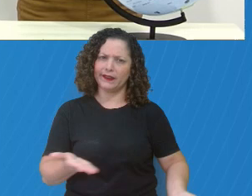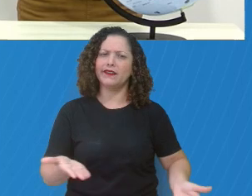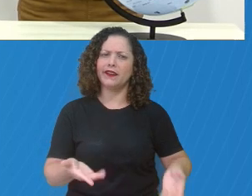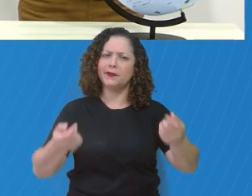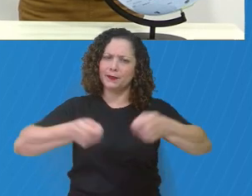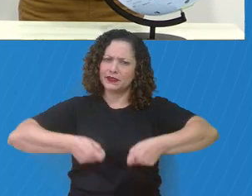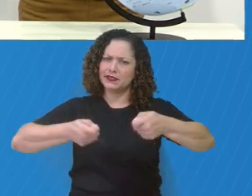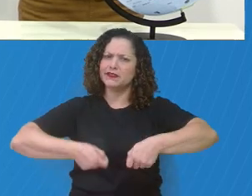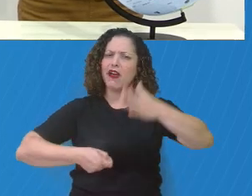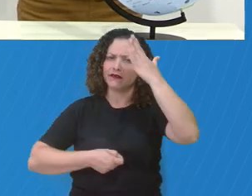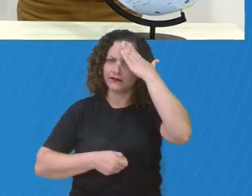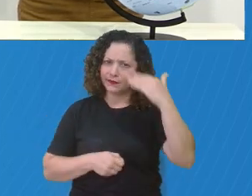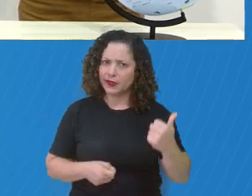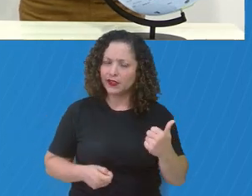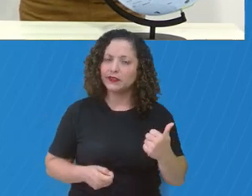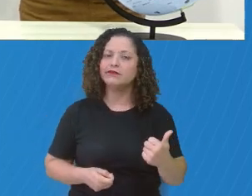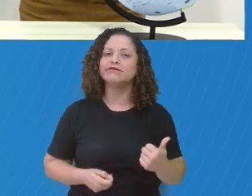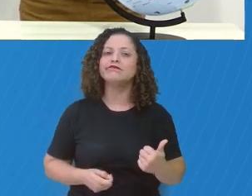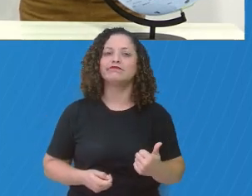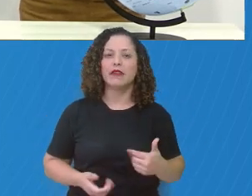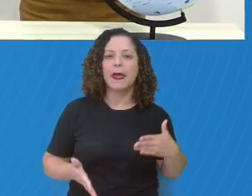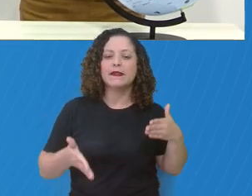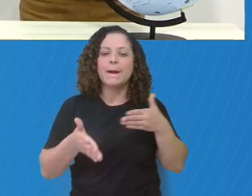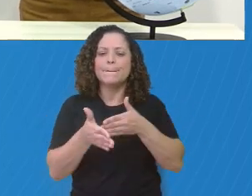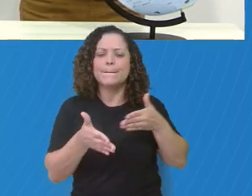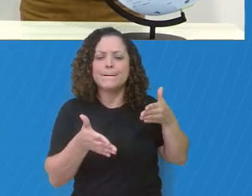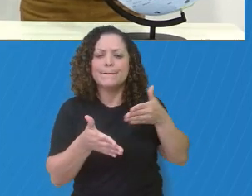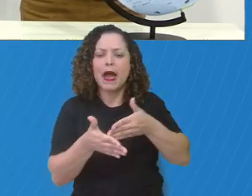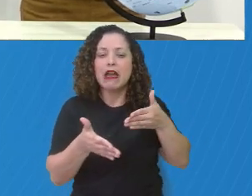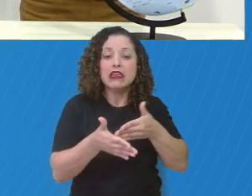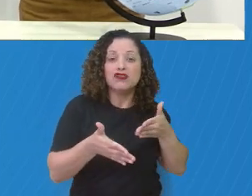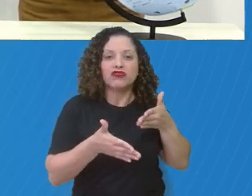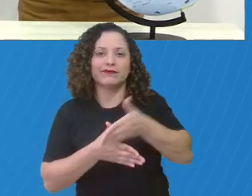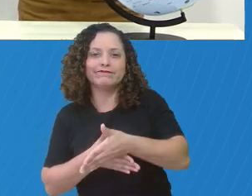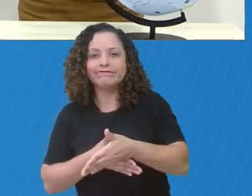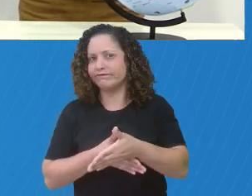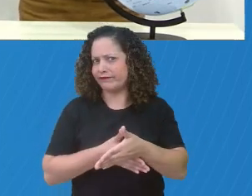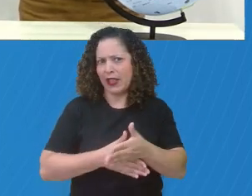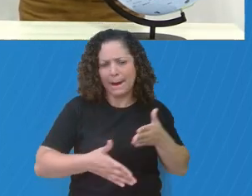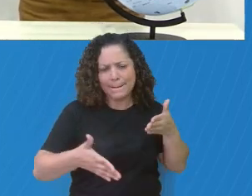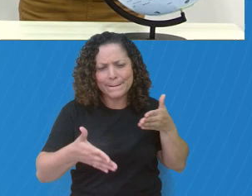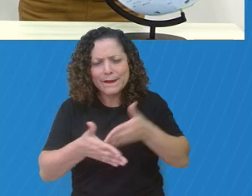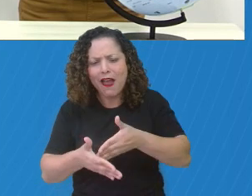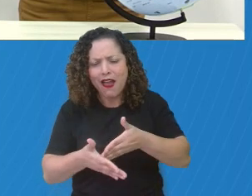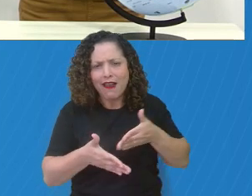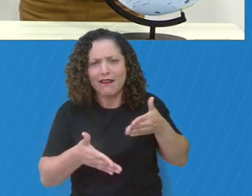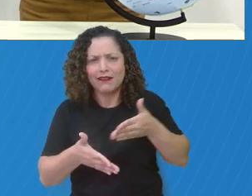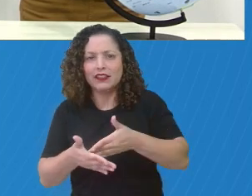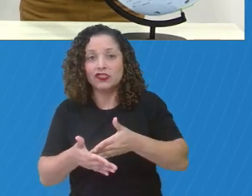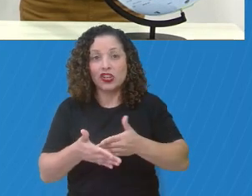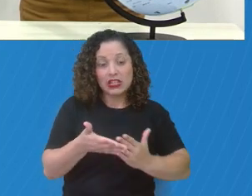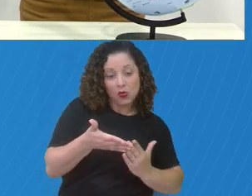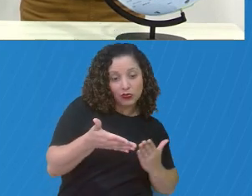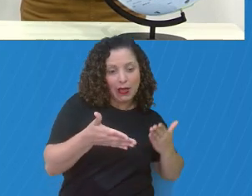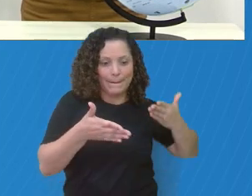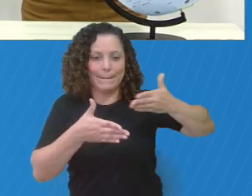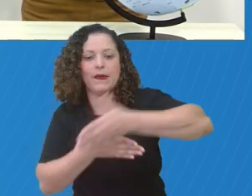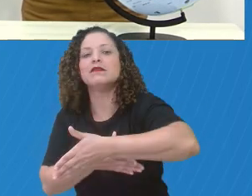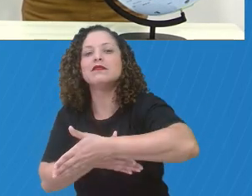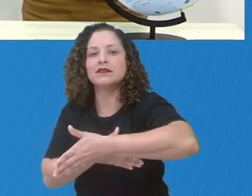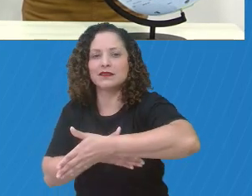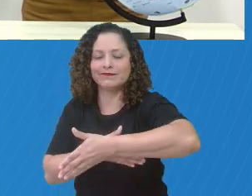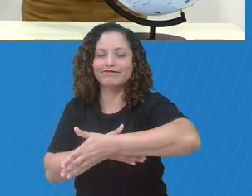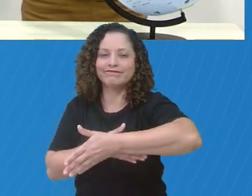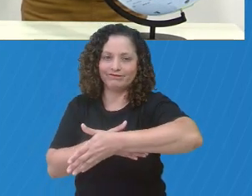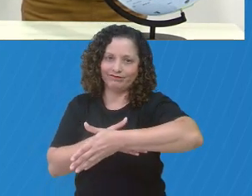A gente não pode ultrapassar essas barreiras, não é? Que são barreiras, tá? Então, quando a gente ultrapassa esse limite, quando a